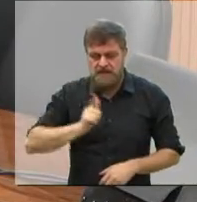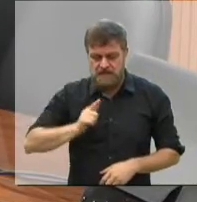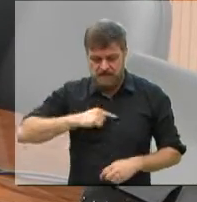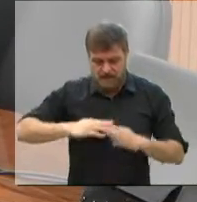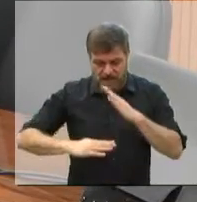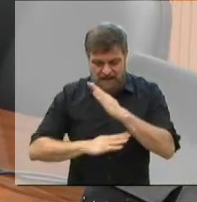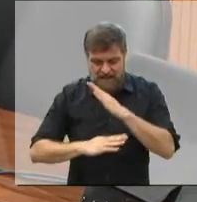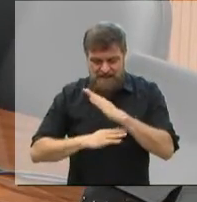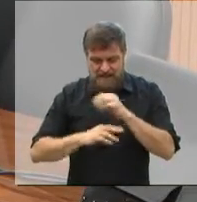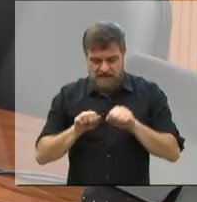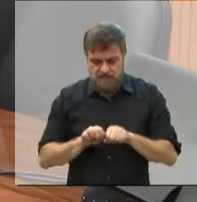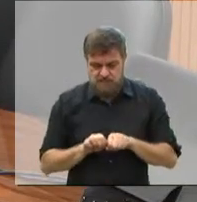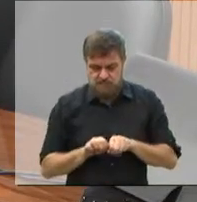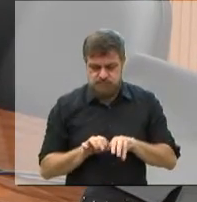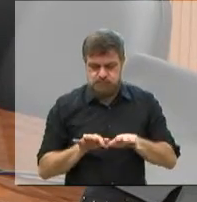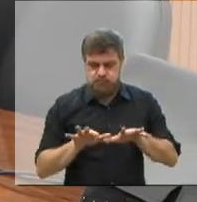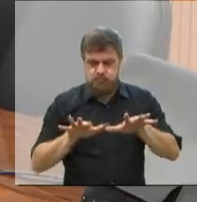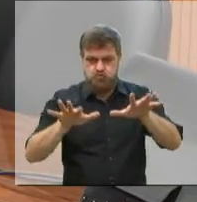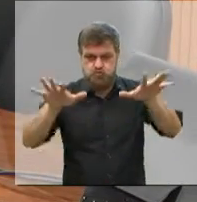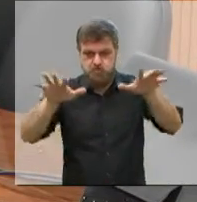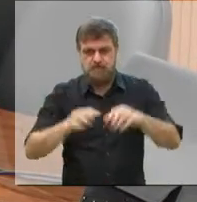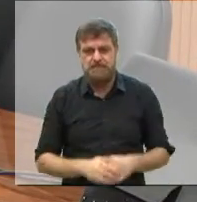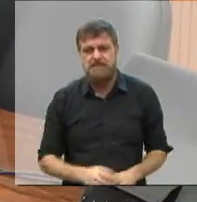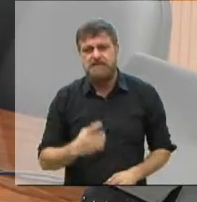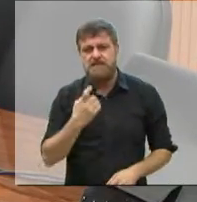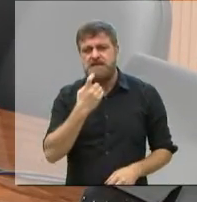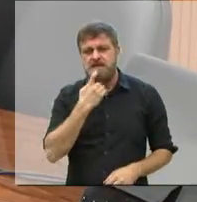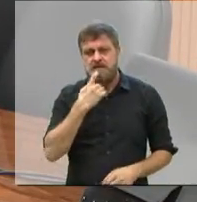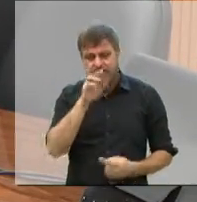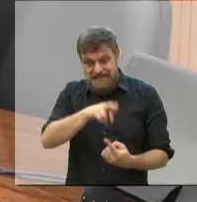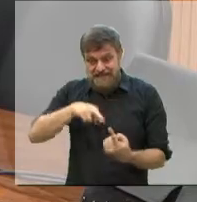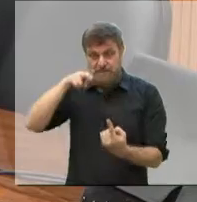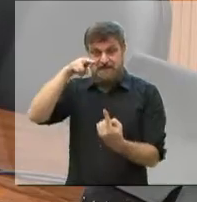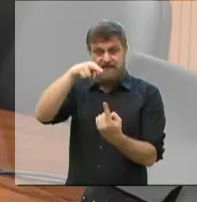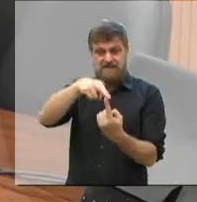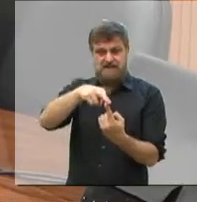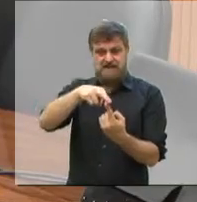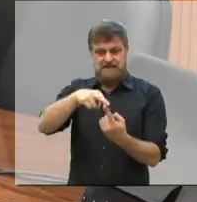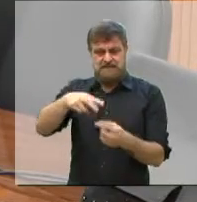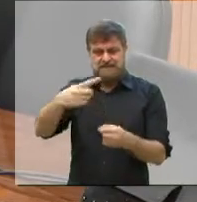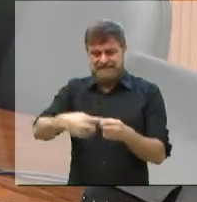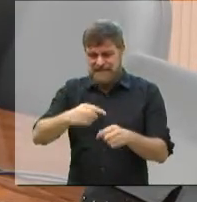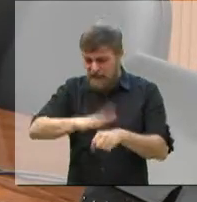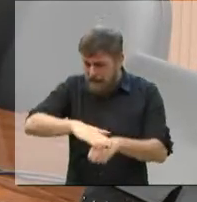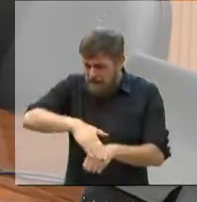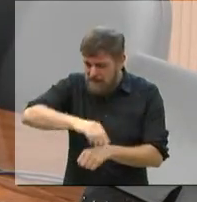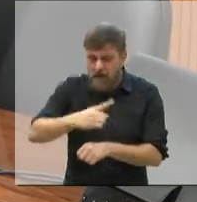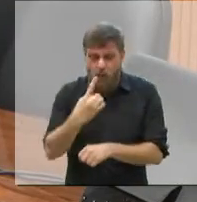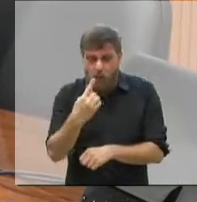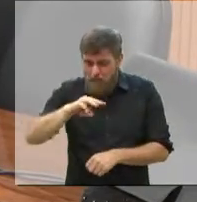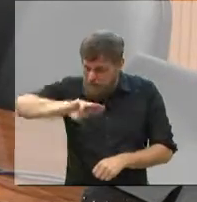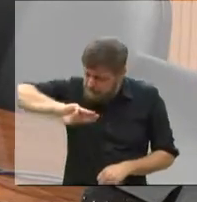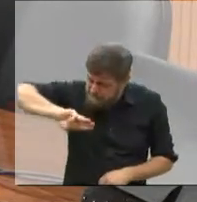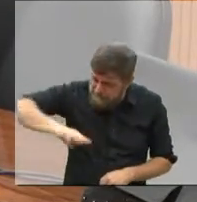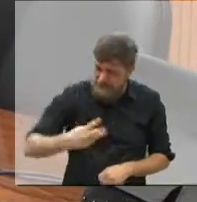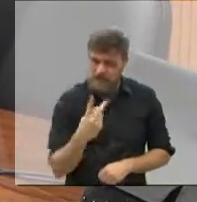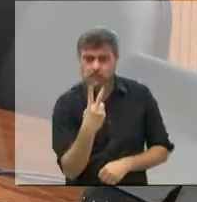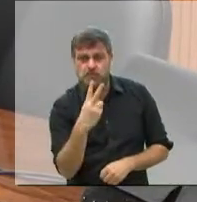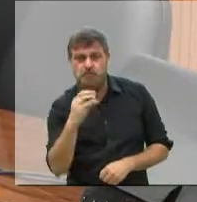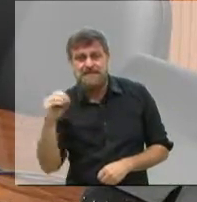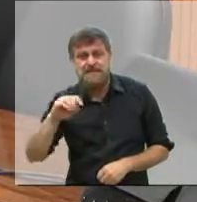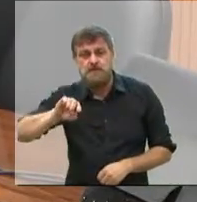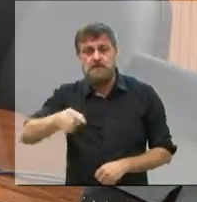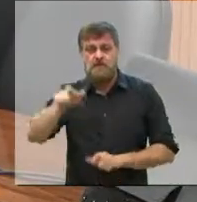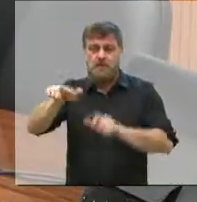aqui da nossa cidade de Campinas. E Campinas é uma referência. Campinas é uma cidade com mais de 1.200.000 habitantes, então sem sombra de dúvida